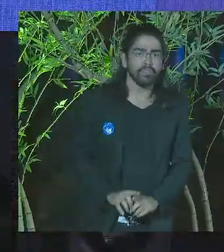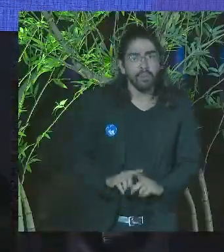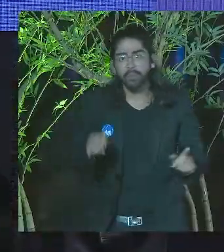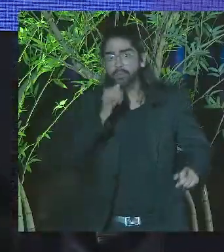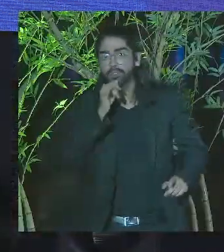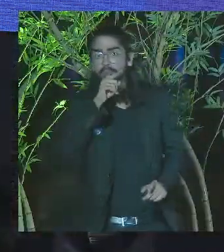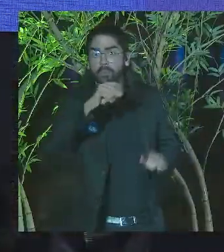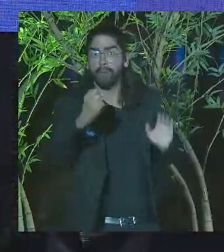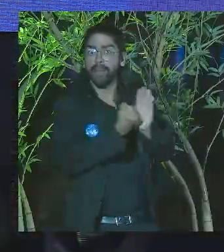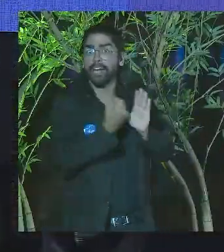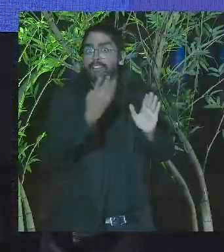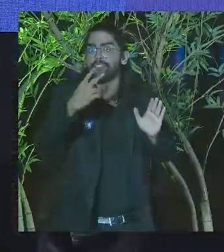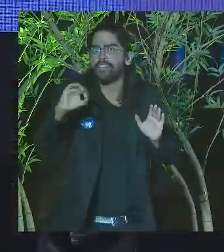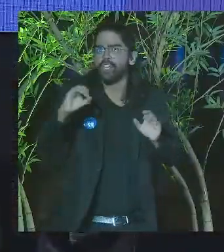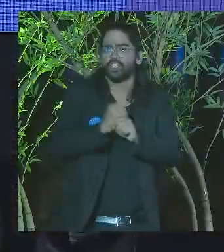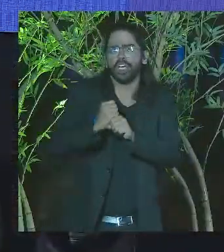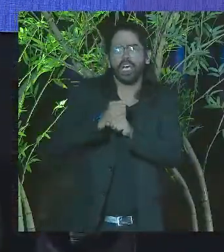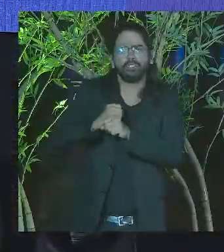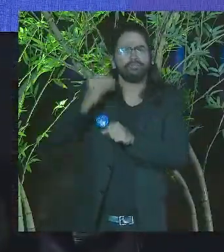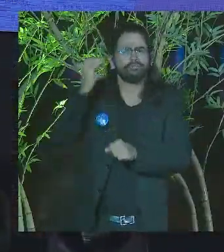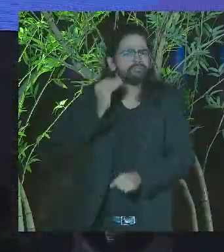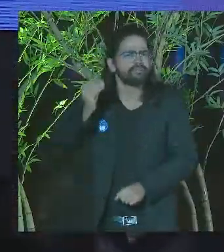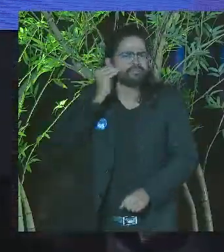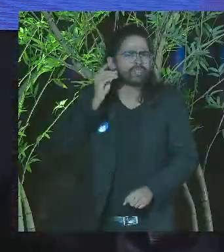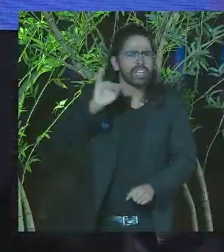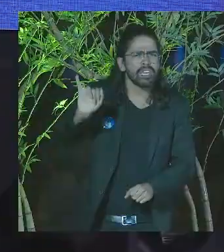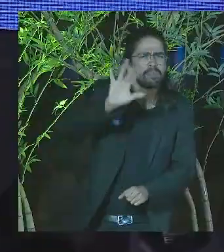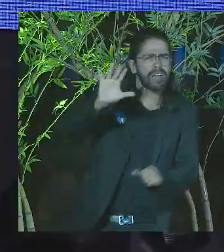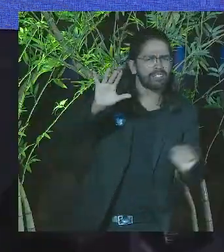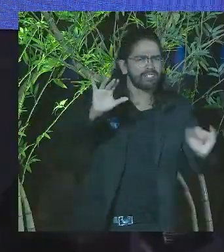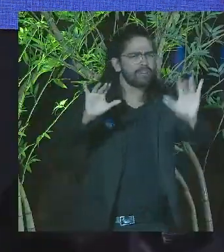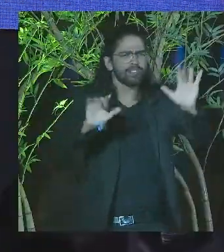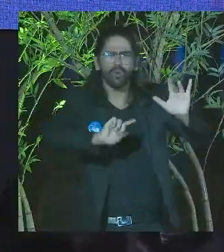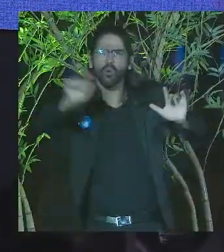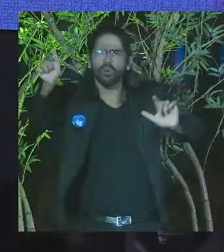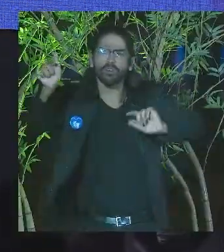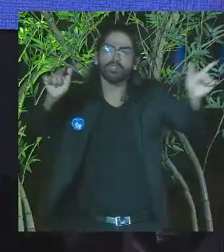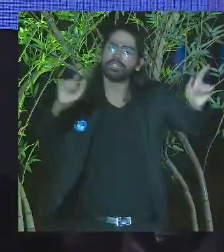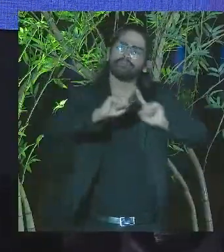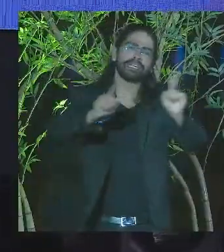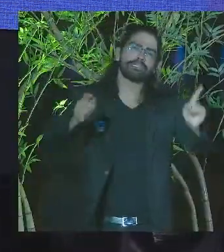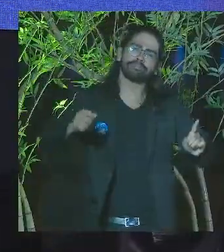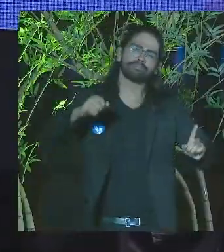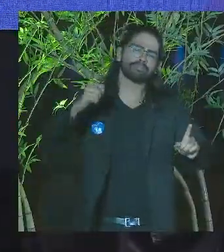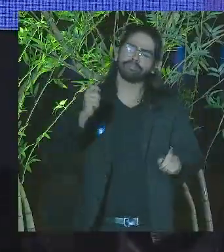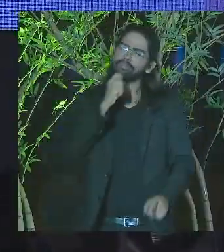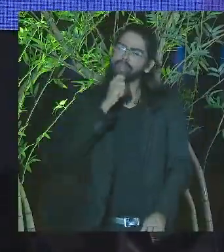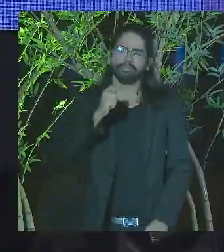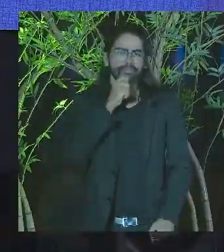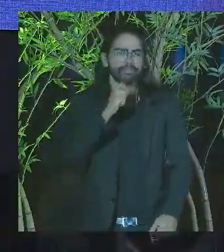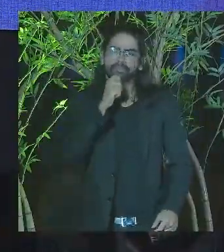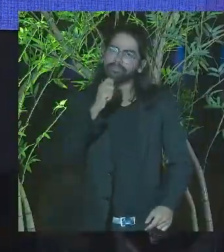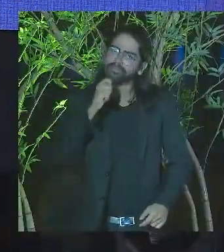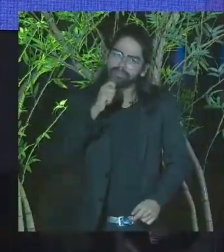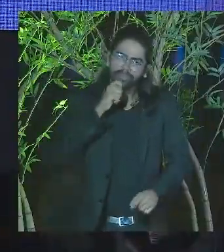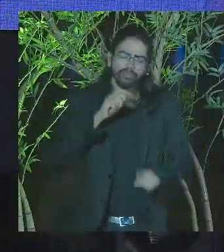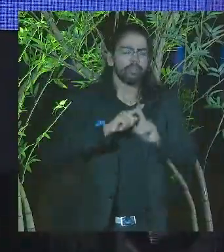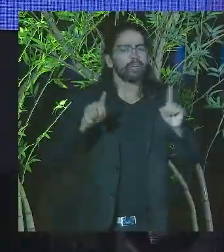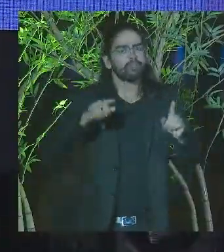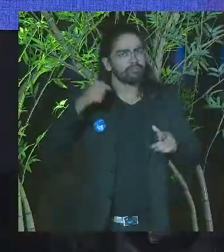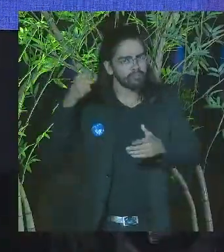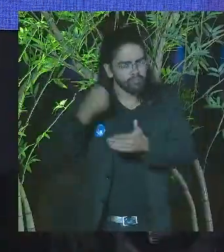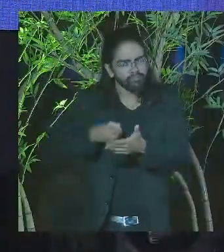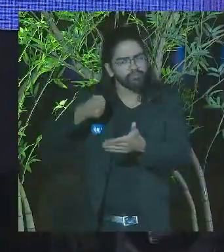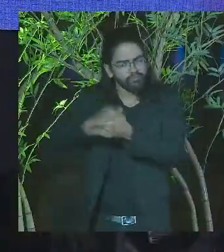uma marca há 20 anos vem tentando colocar outras imagens, mas ainda assim os resultados não são tão bacanas, mas você